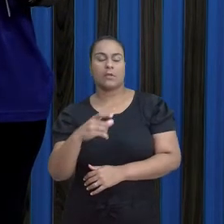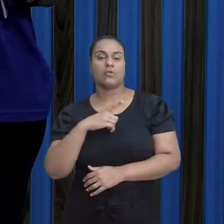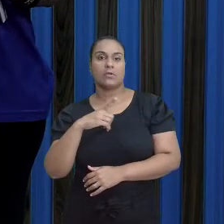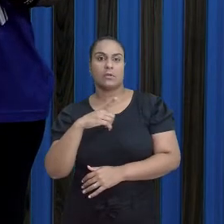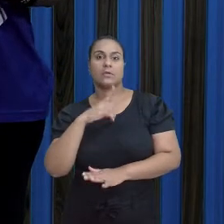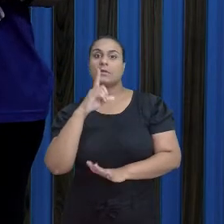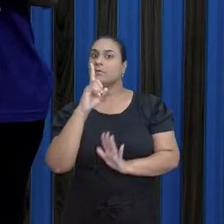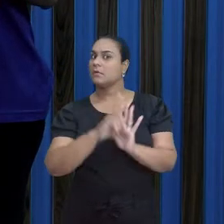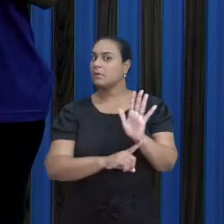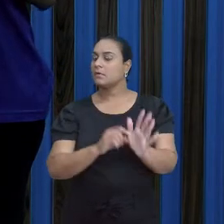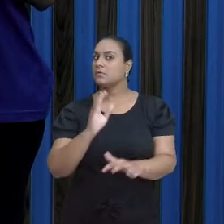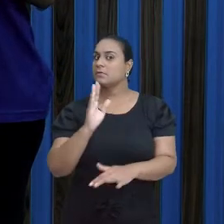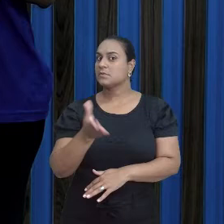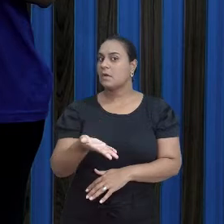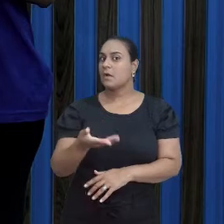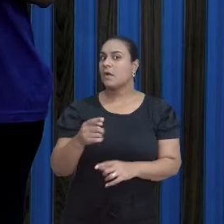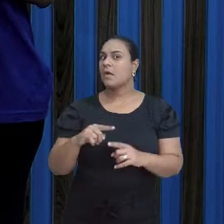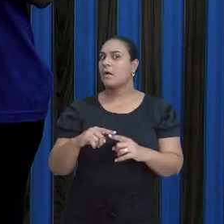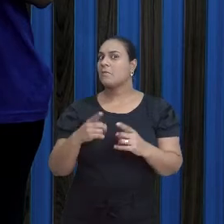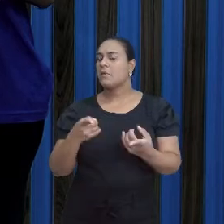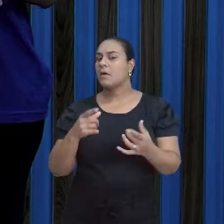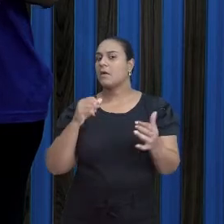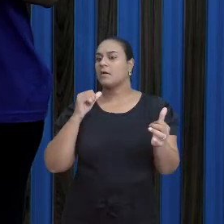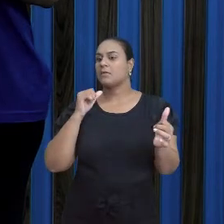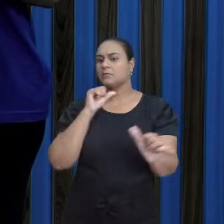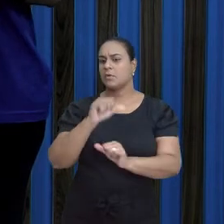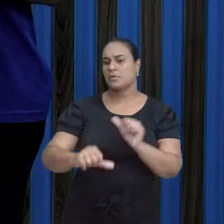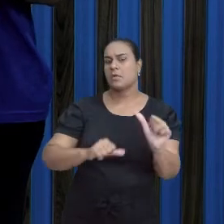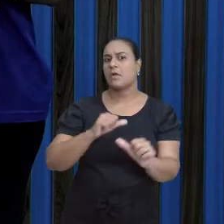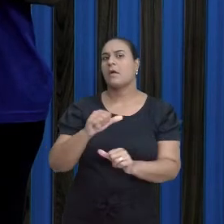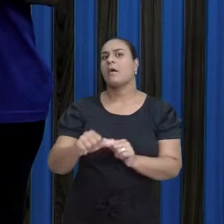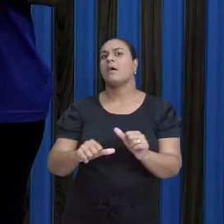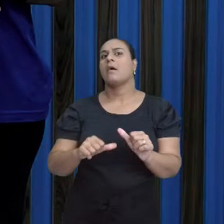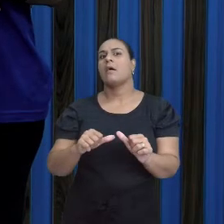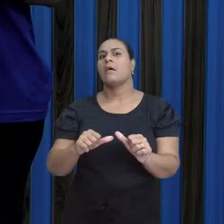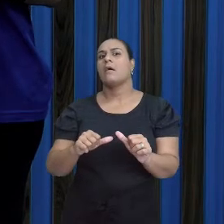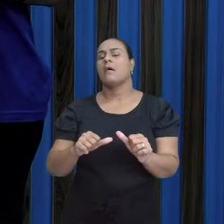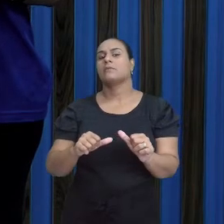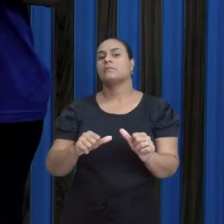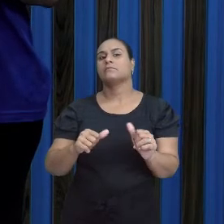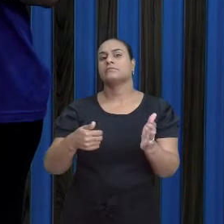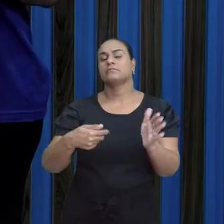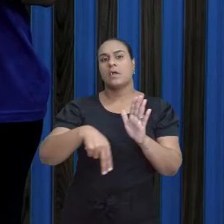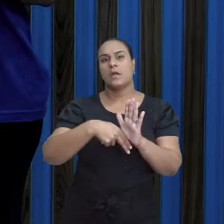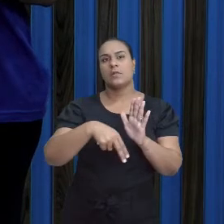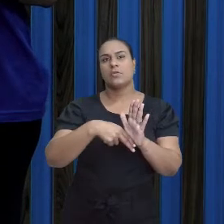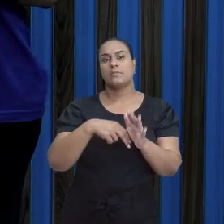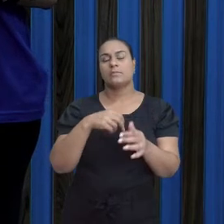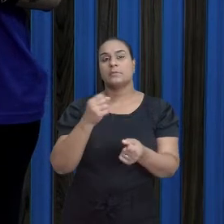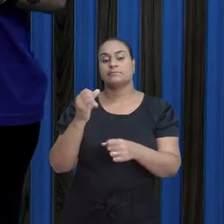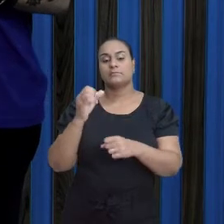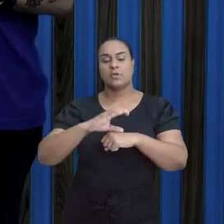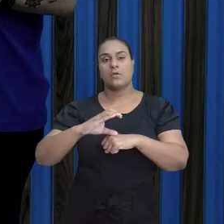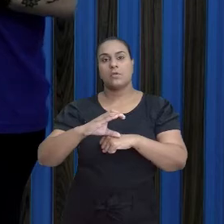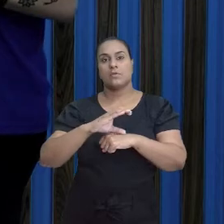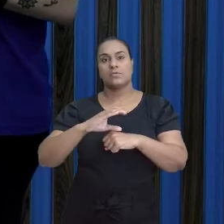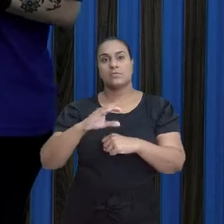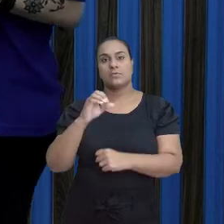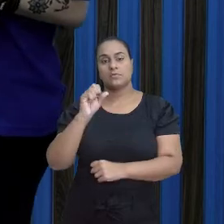direitos, mas só na redemocratização, na Constituição de 88, que isso foi reforçado,